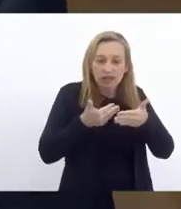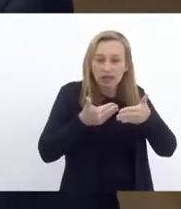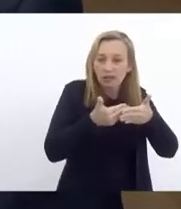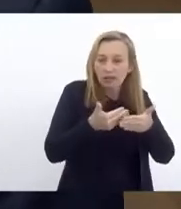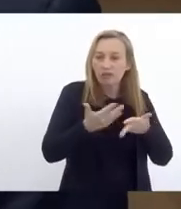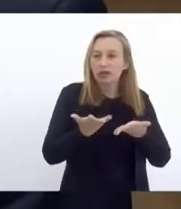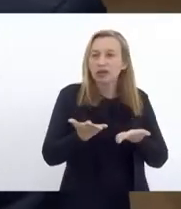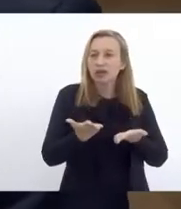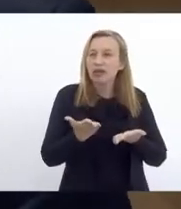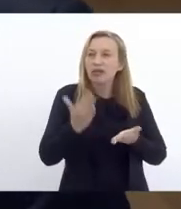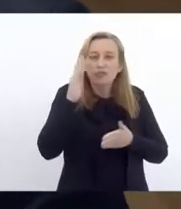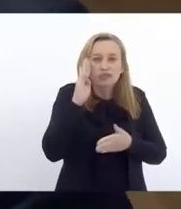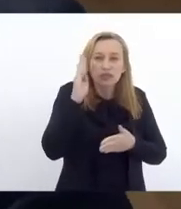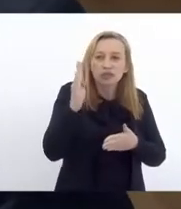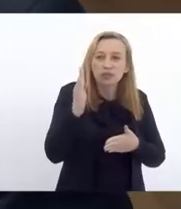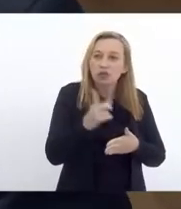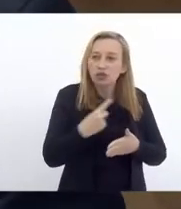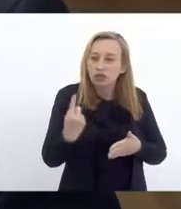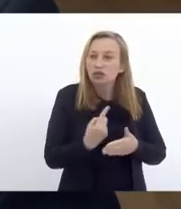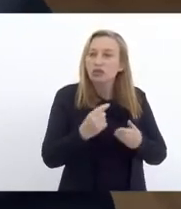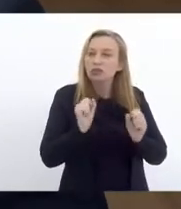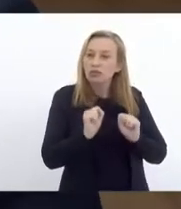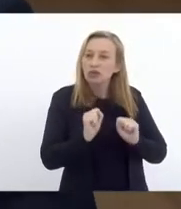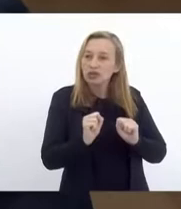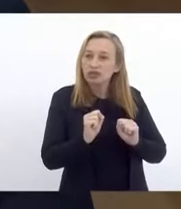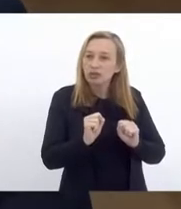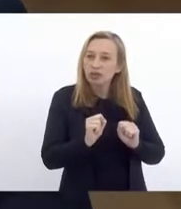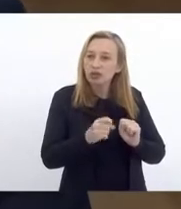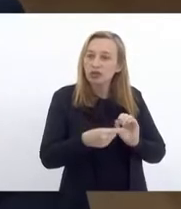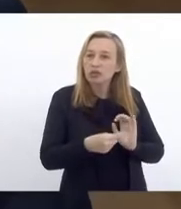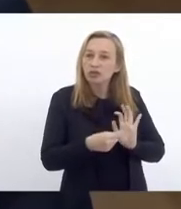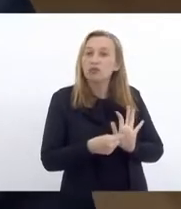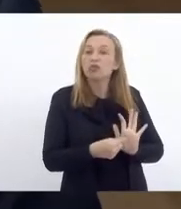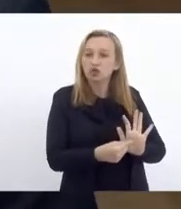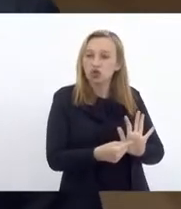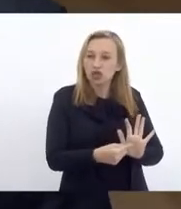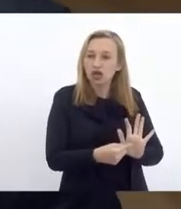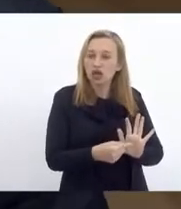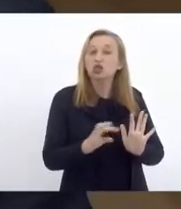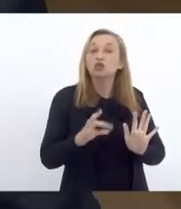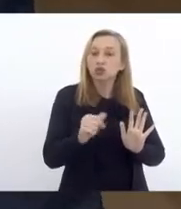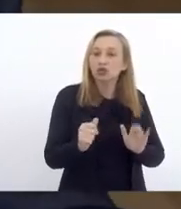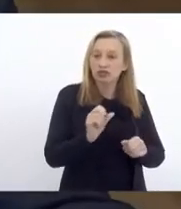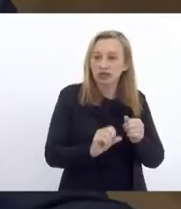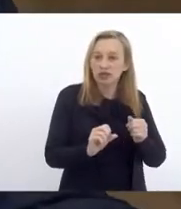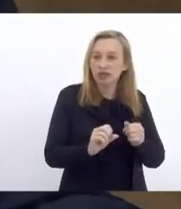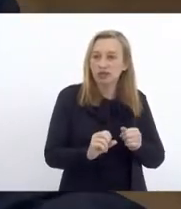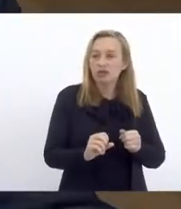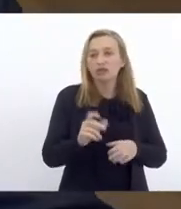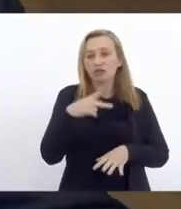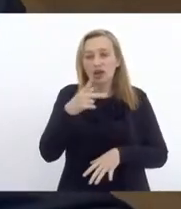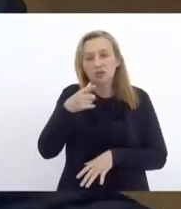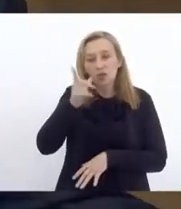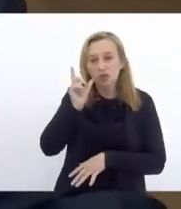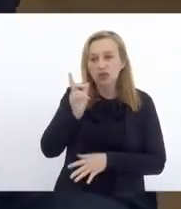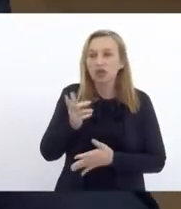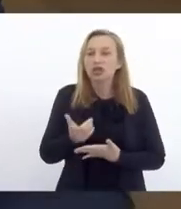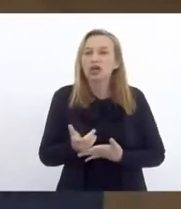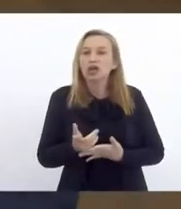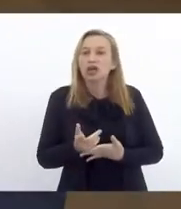Assembleia, é fundamental para que a gente possa também prestar conta, como fizemos ontem. Então, quero agradecer as suas palavras ali, a